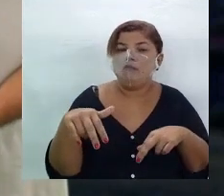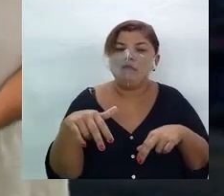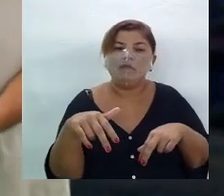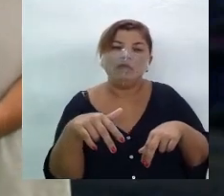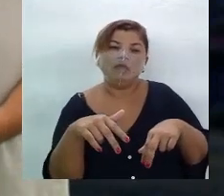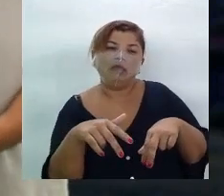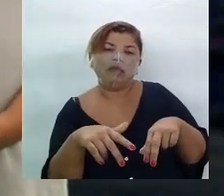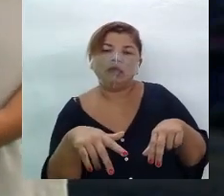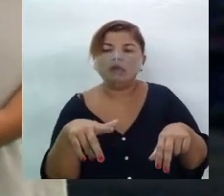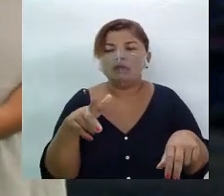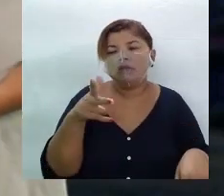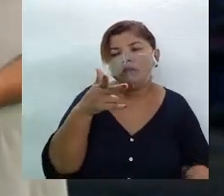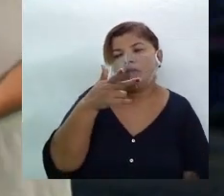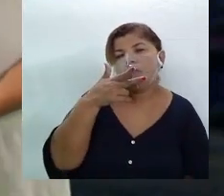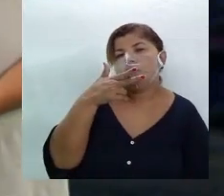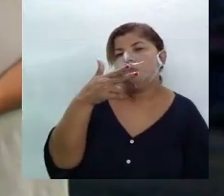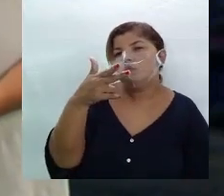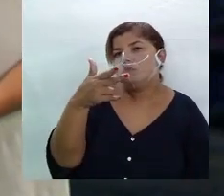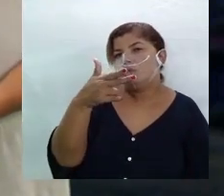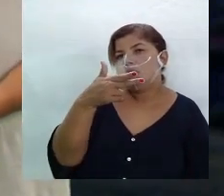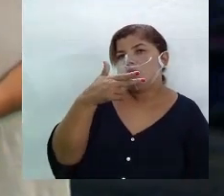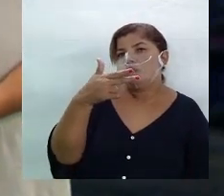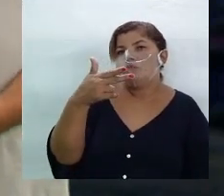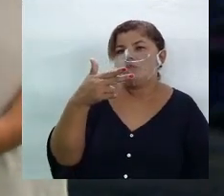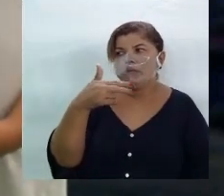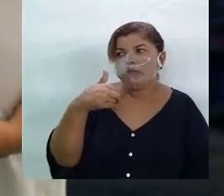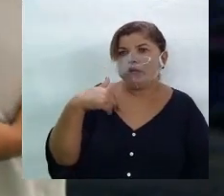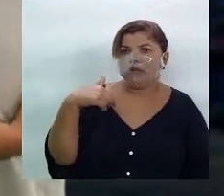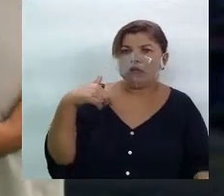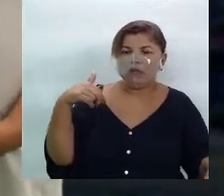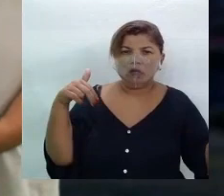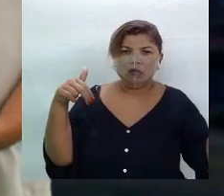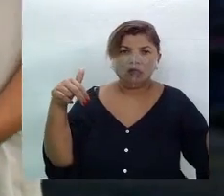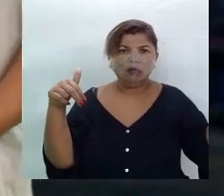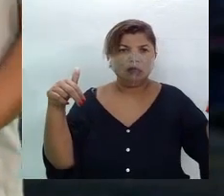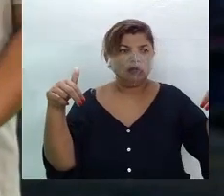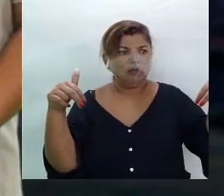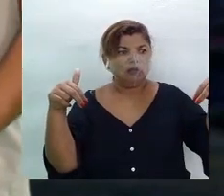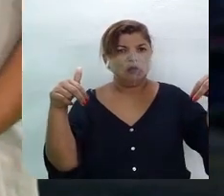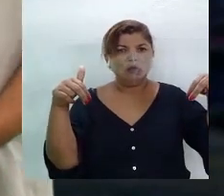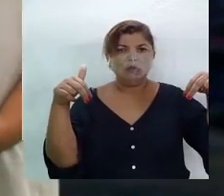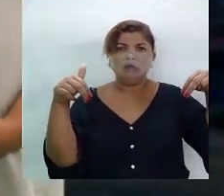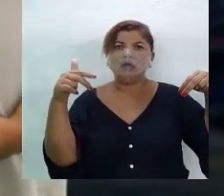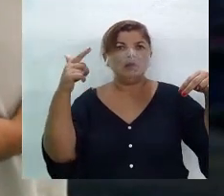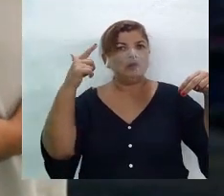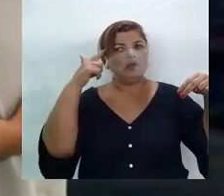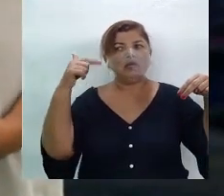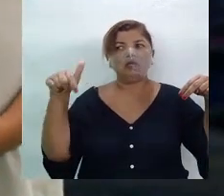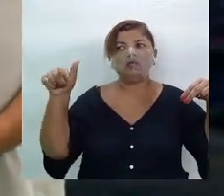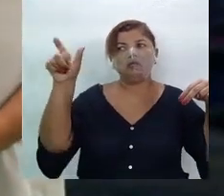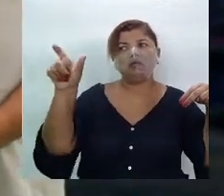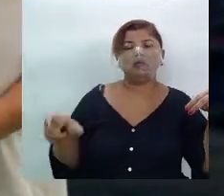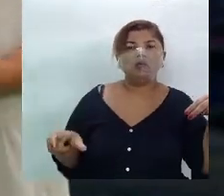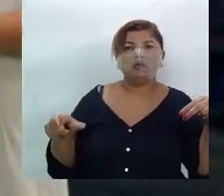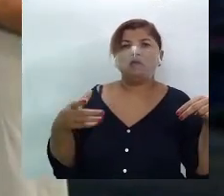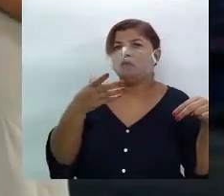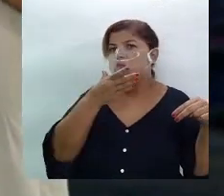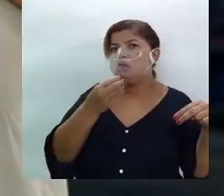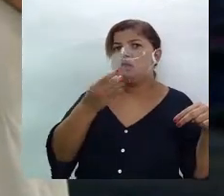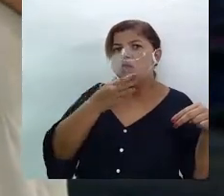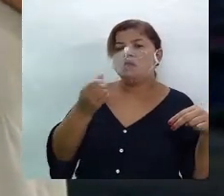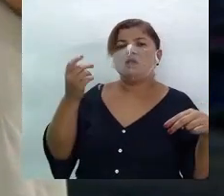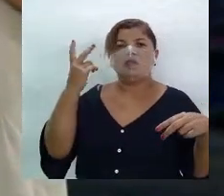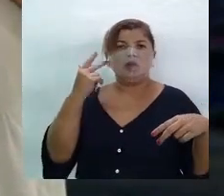lentamente e fumando um cigarro. E aí você vai se aproximando também, né, daquela figura que você pensa que é uma figura,